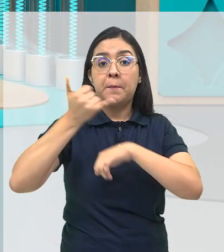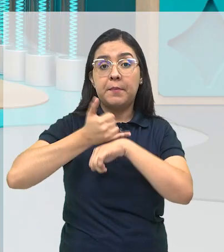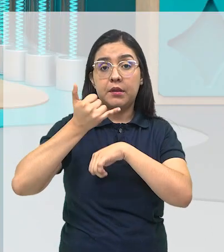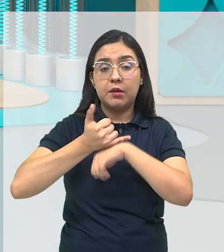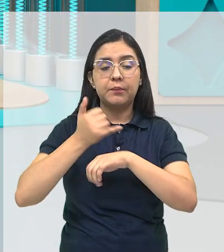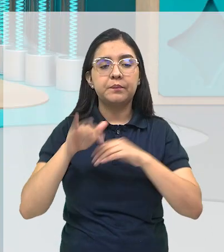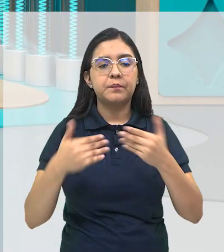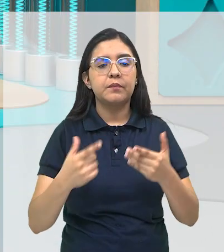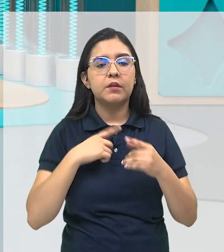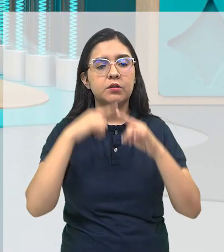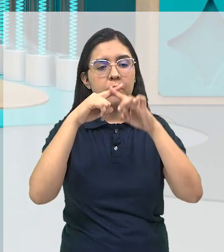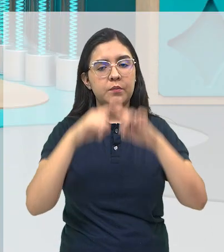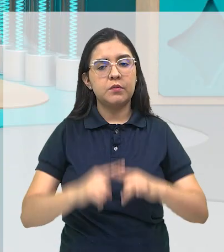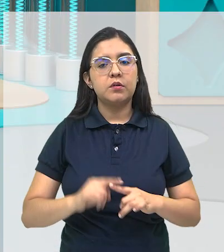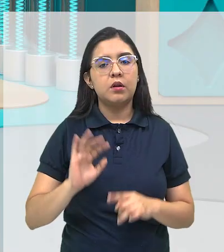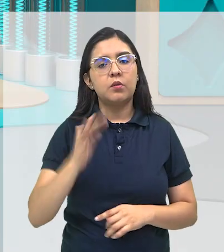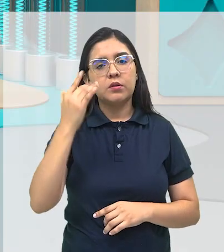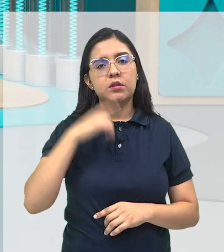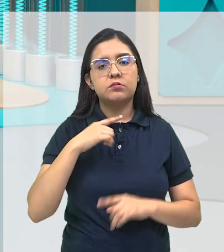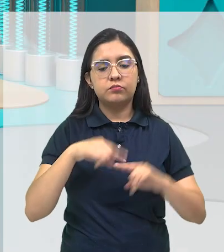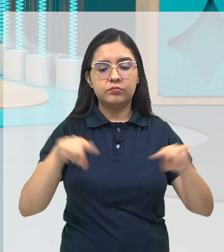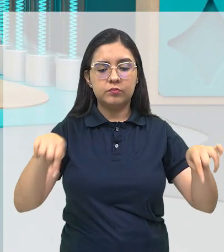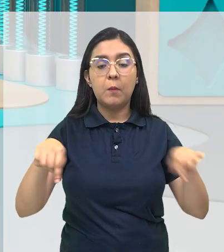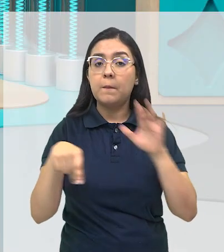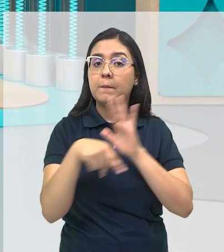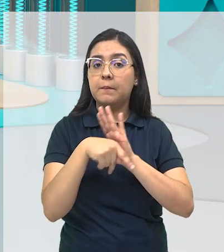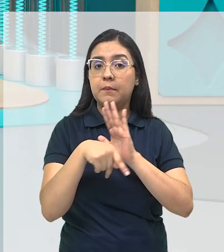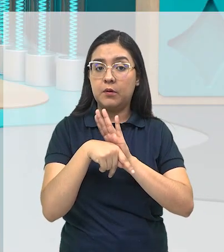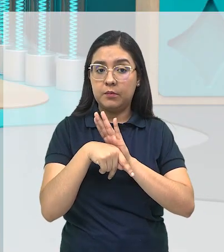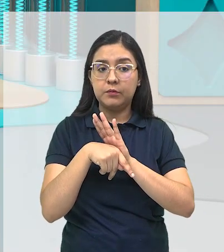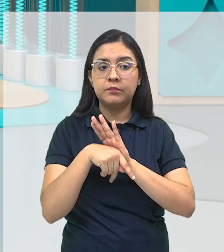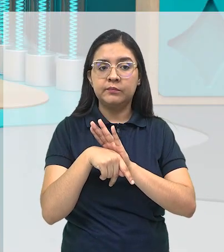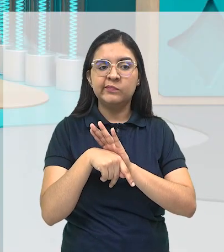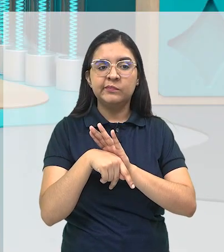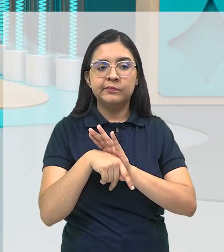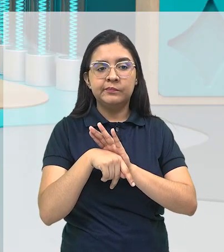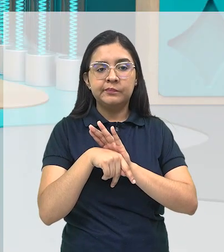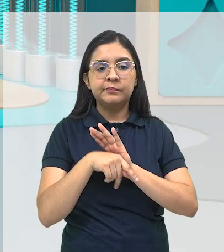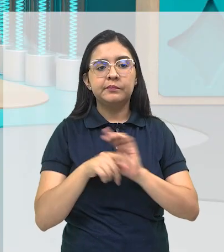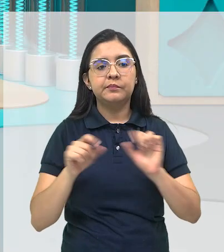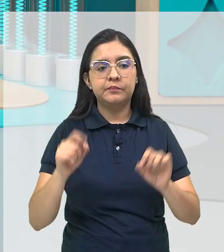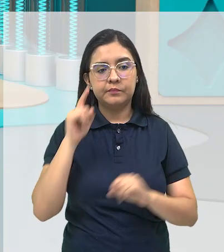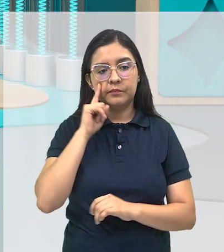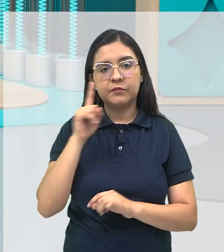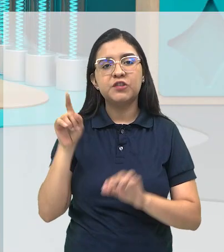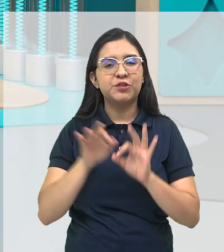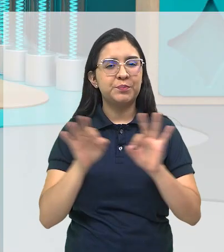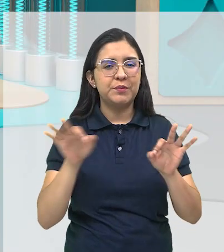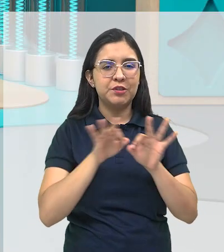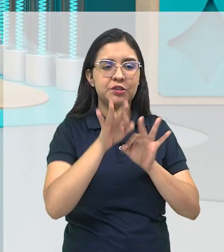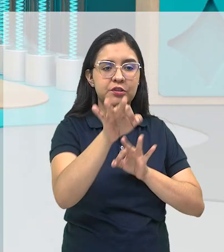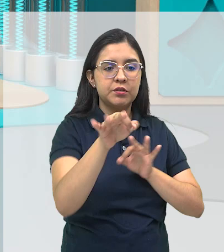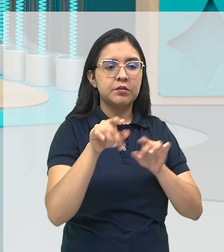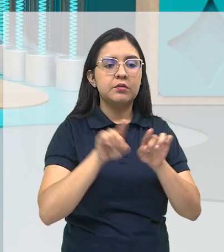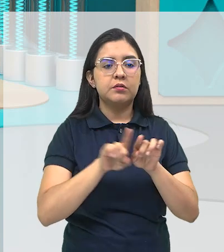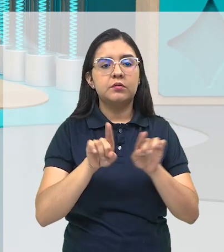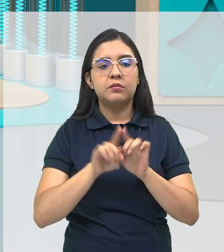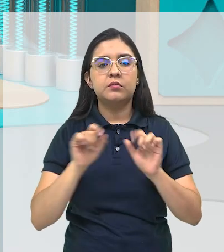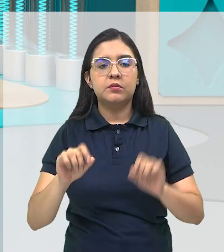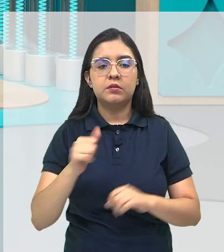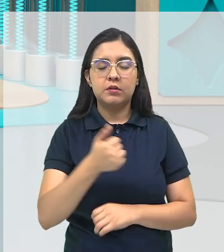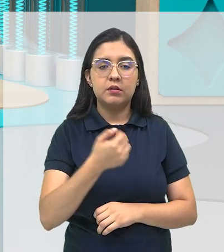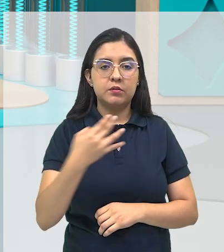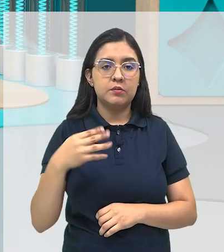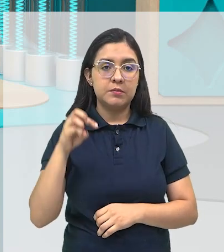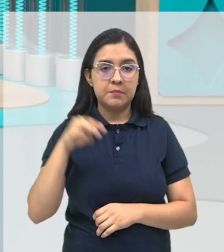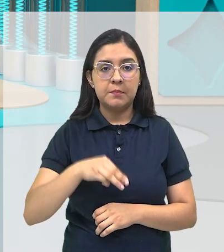Essas provas, elas acontecem em um campo específico, que a gente conhece as medidas agora. A pista vai ter